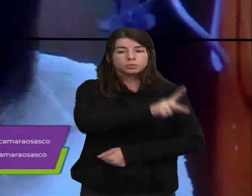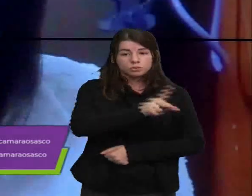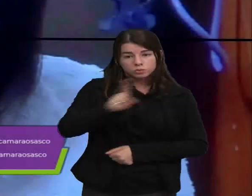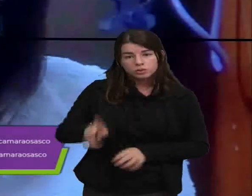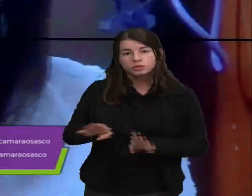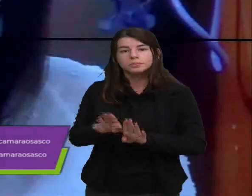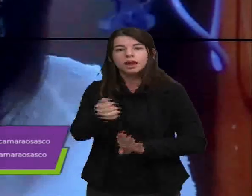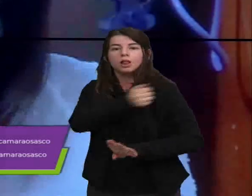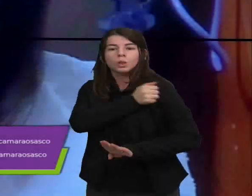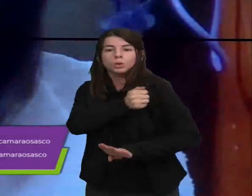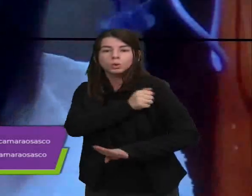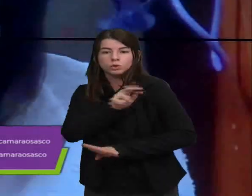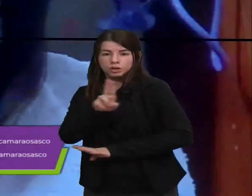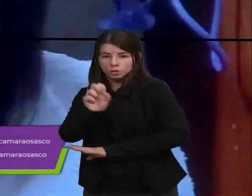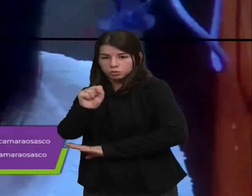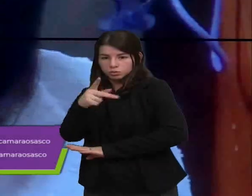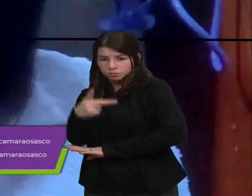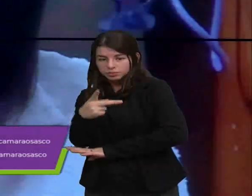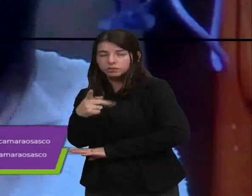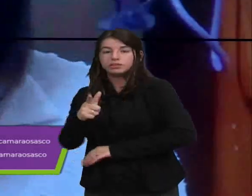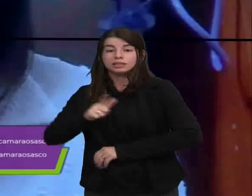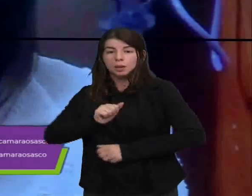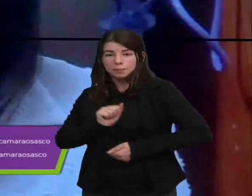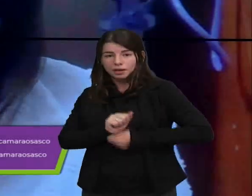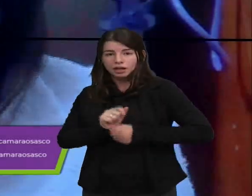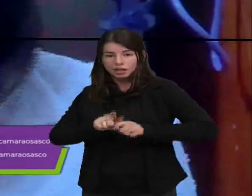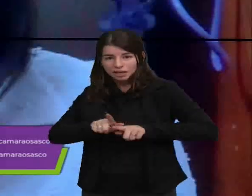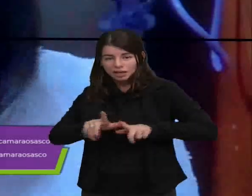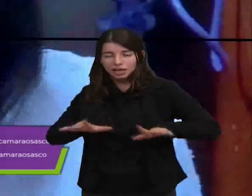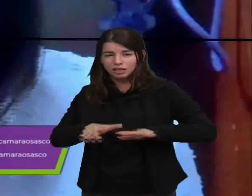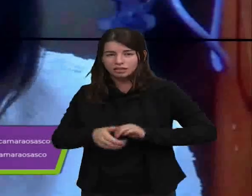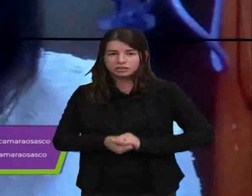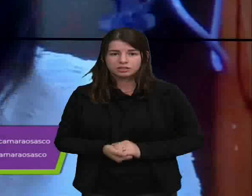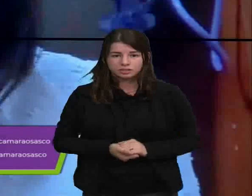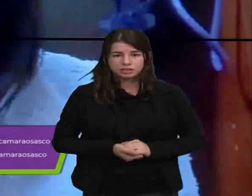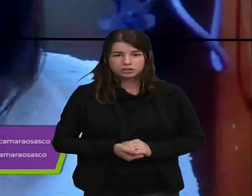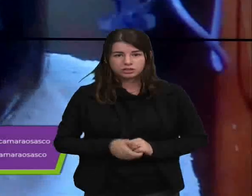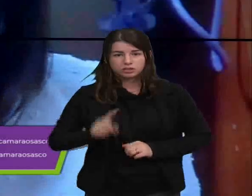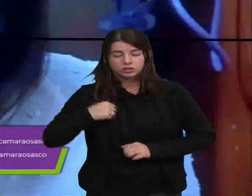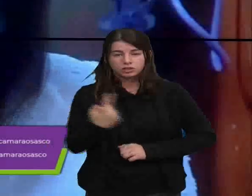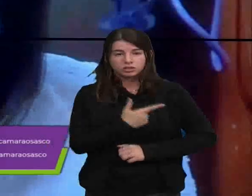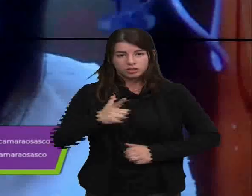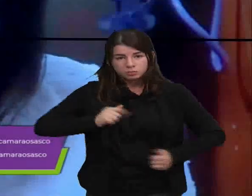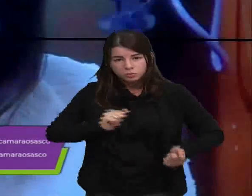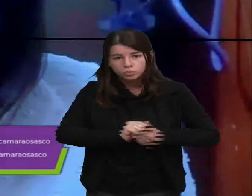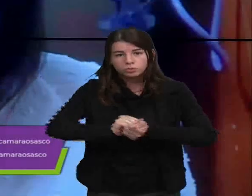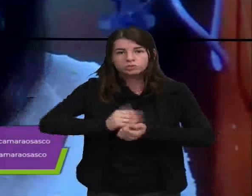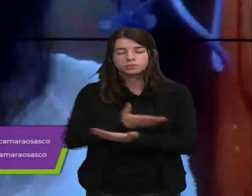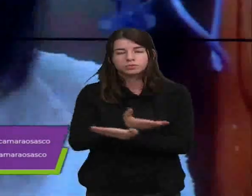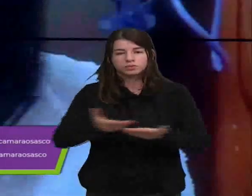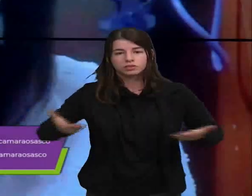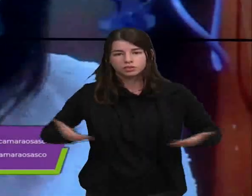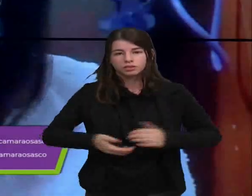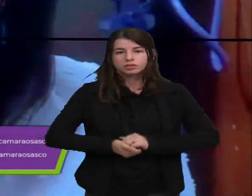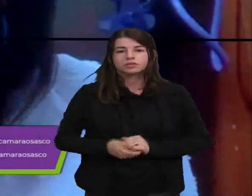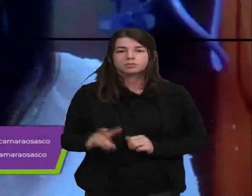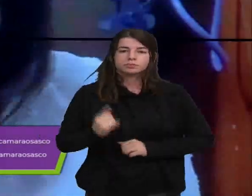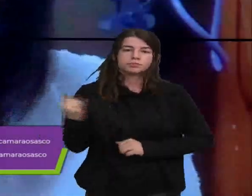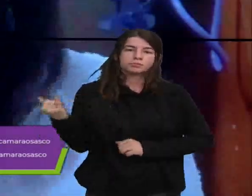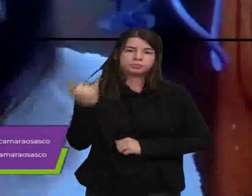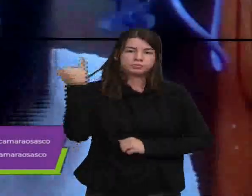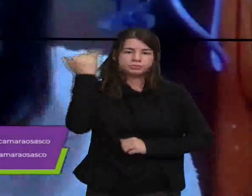servidores da USP que se encontram em greve e mobilizados aqui estaremos juntos com vocês nessa luta tão fundamental